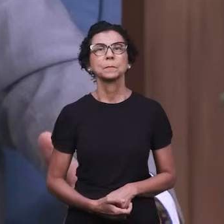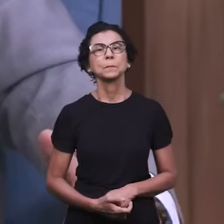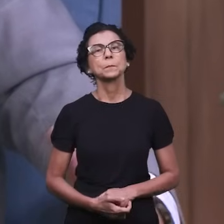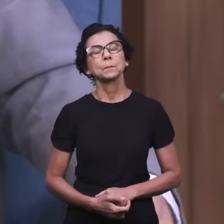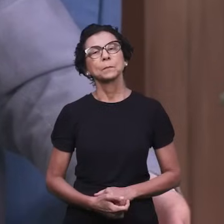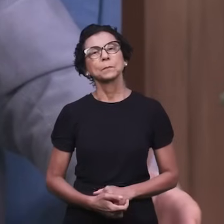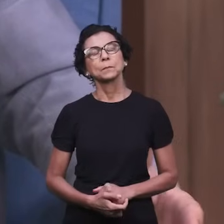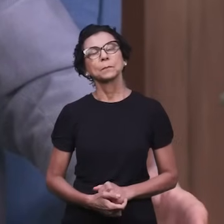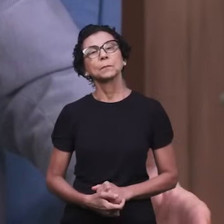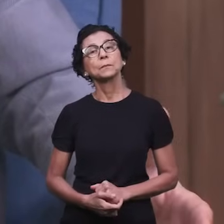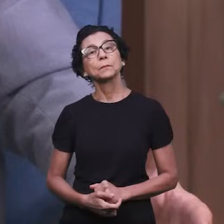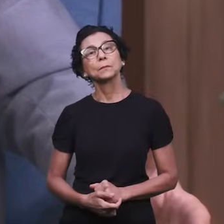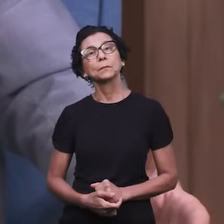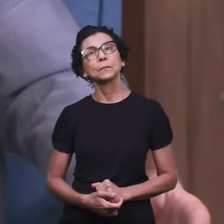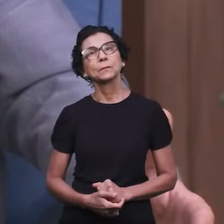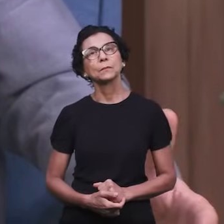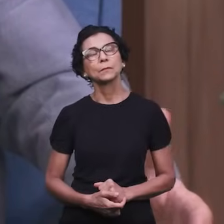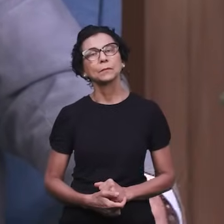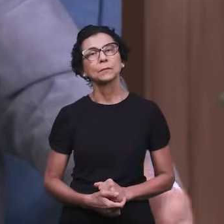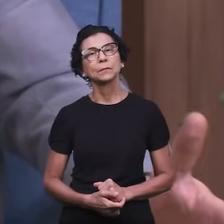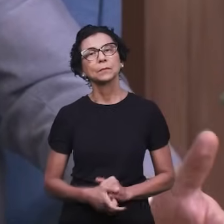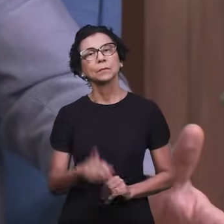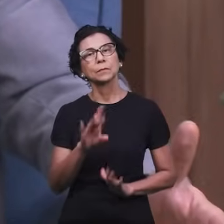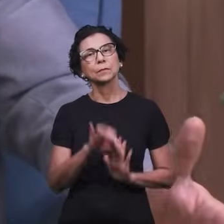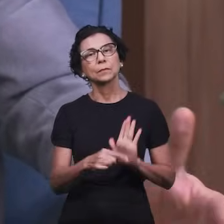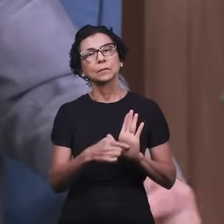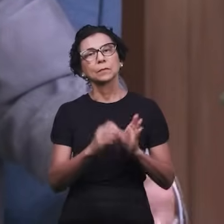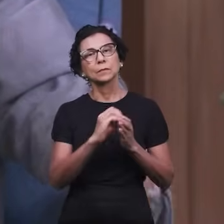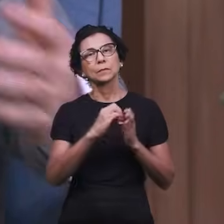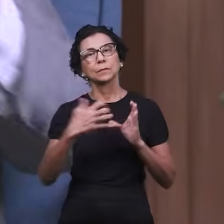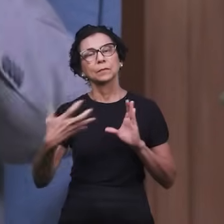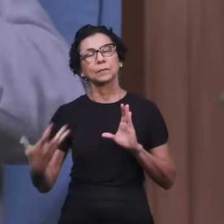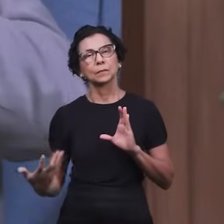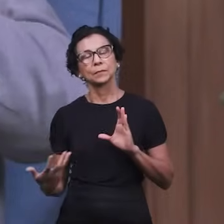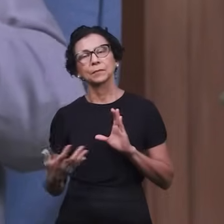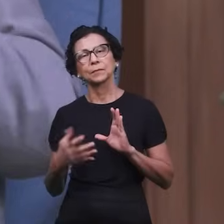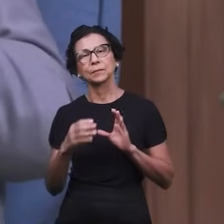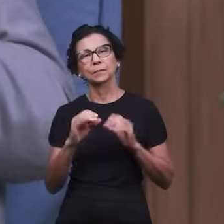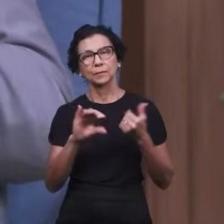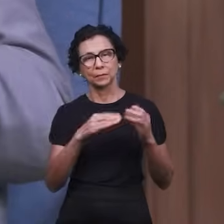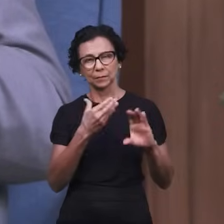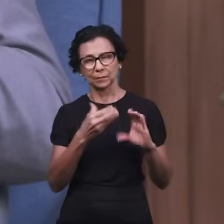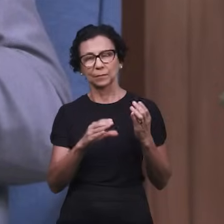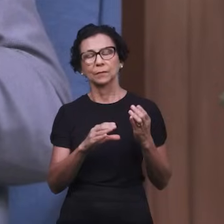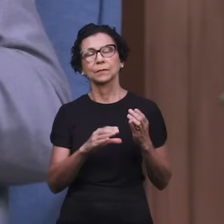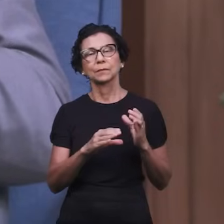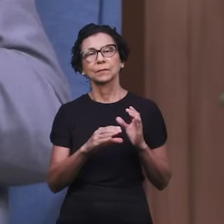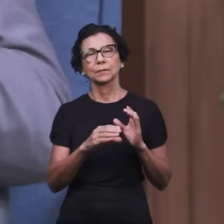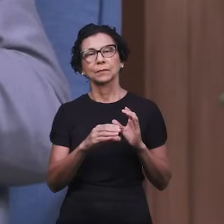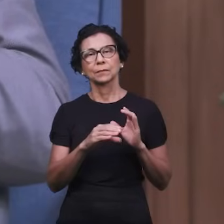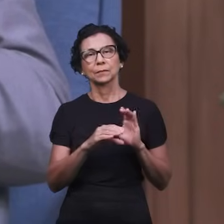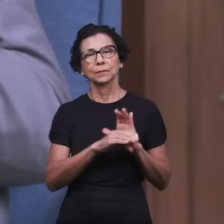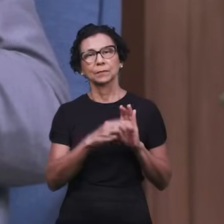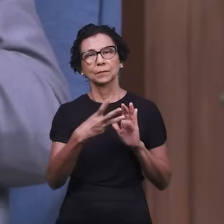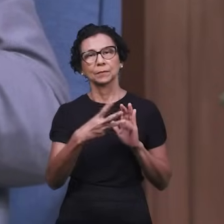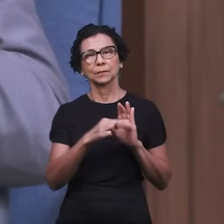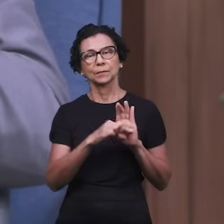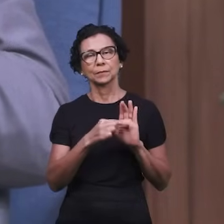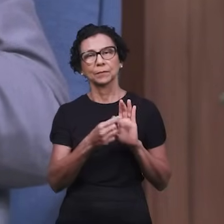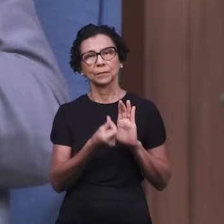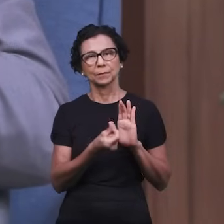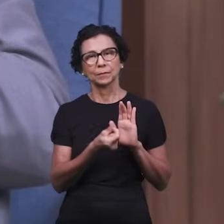há nesse texto outras características, né? Quando eu digo nesse texto de Cantares 3:6, há